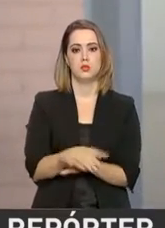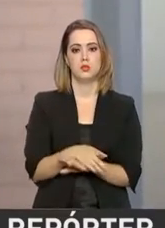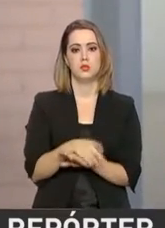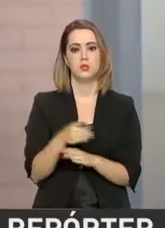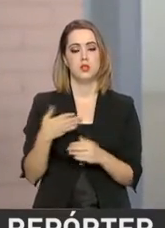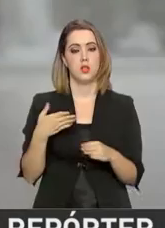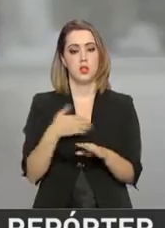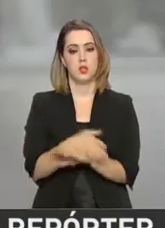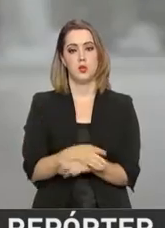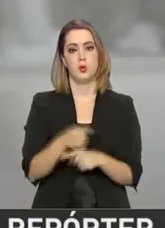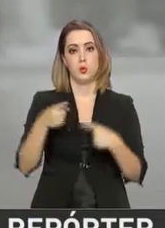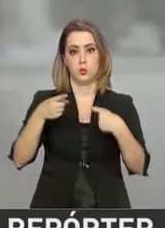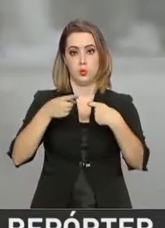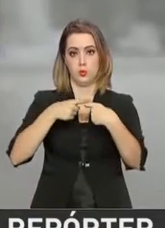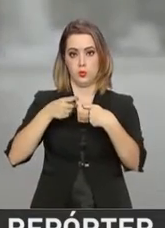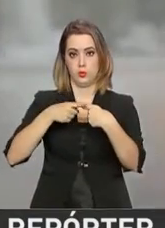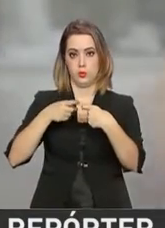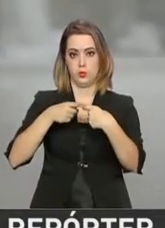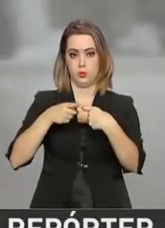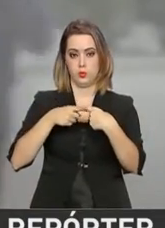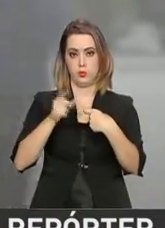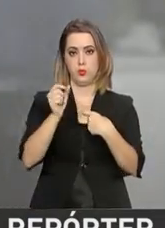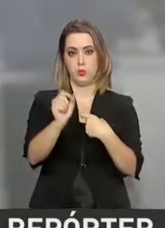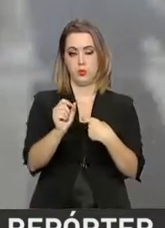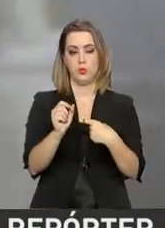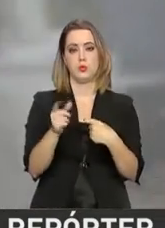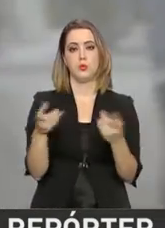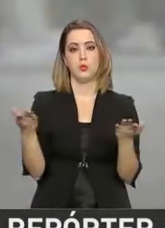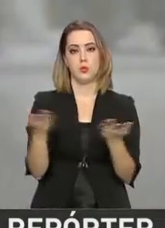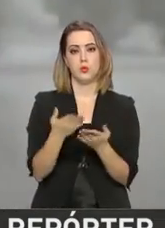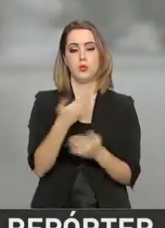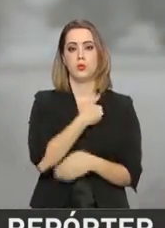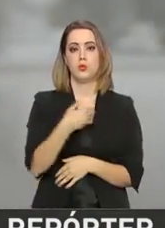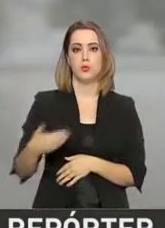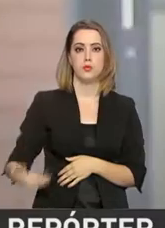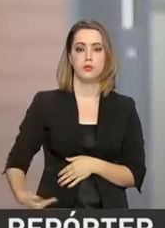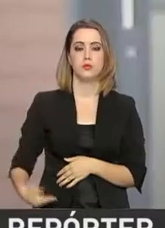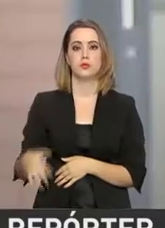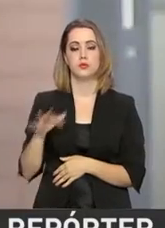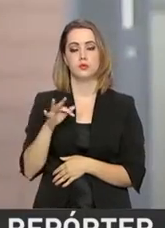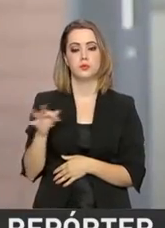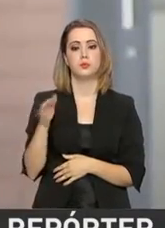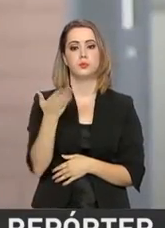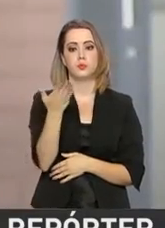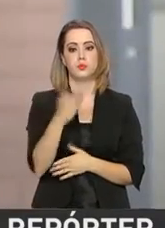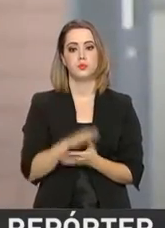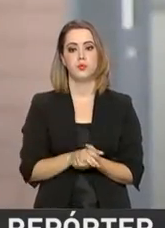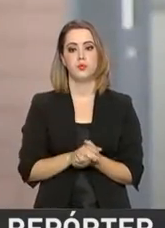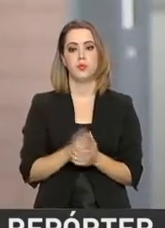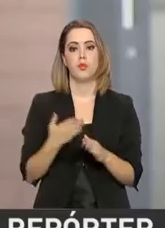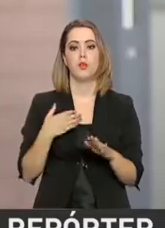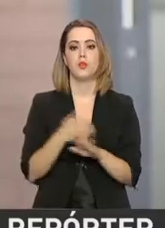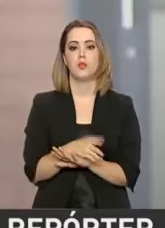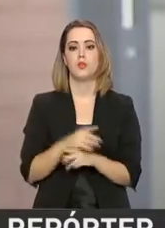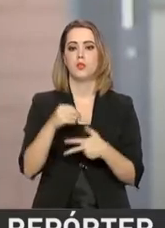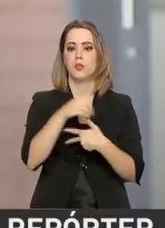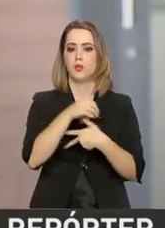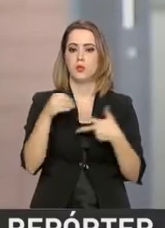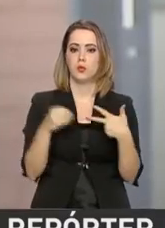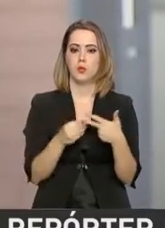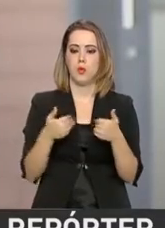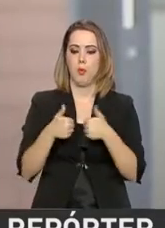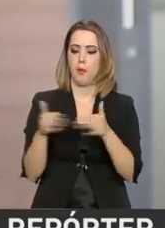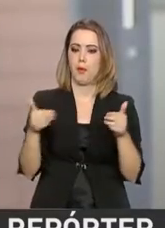de medicina em uma instituição de ensino superior pública em Brasília. Através do Enem que muitas portas são